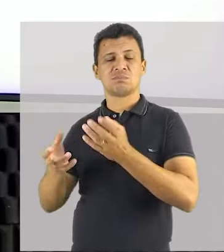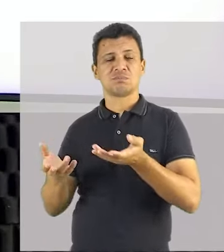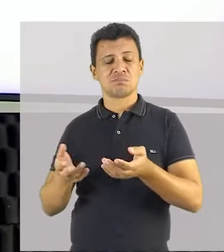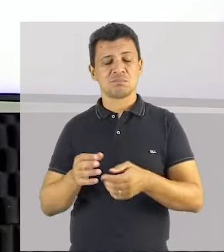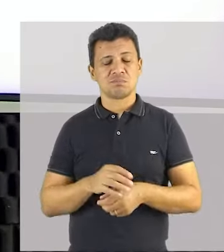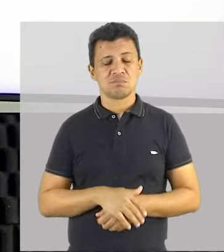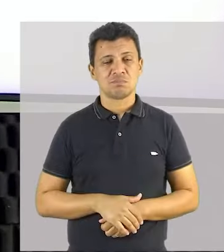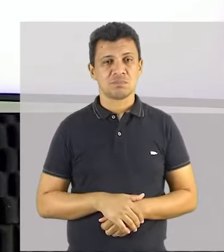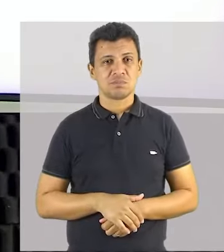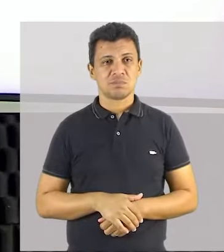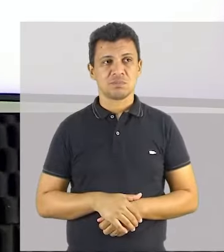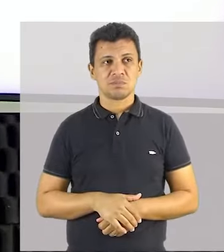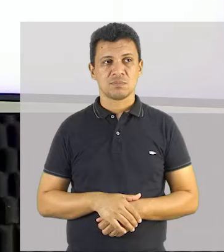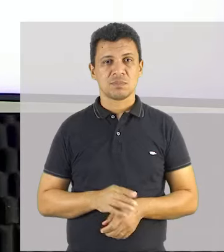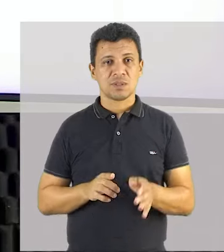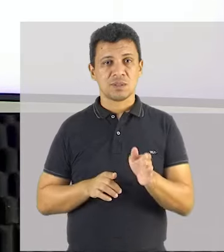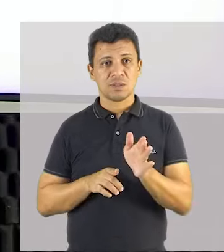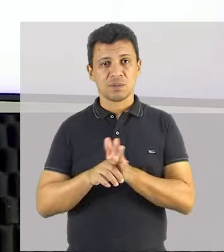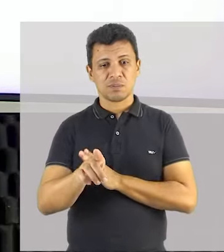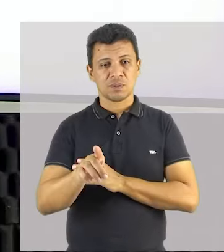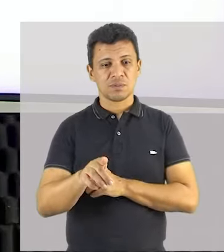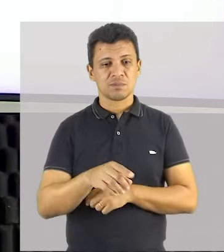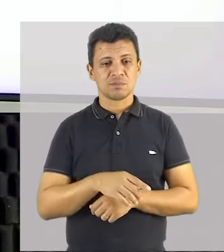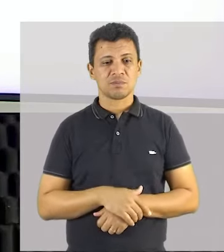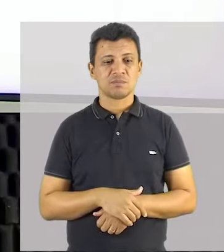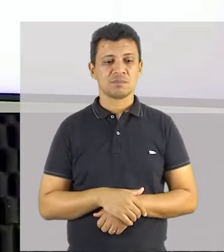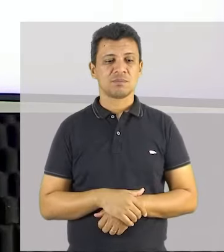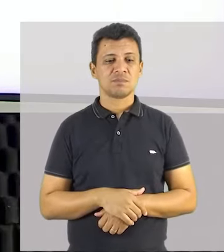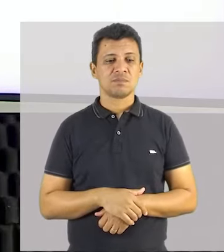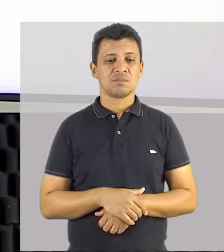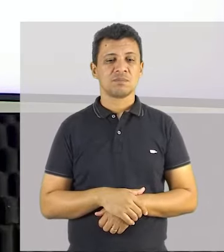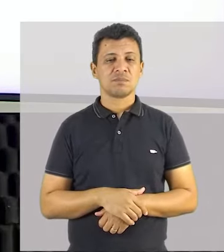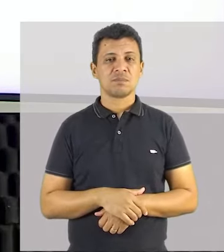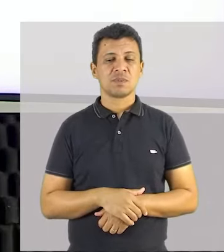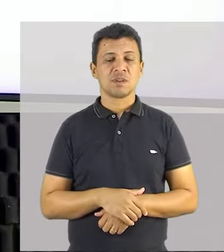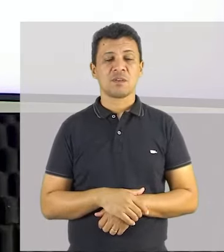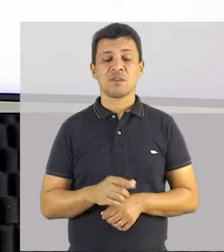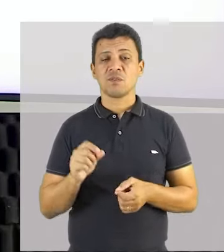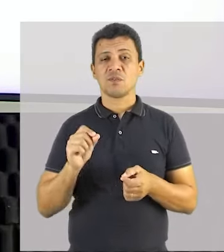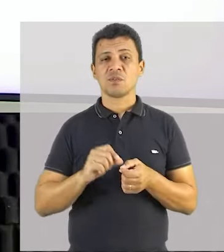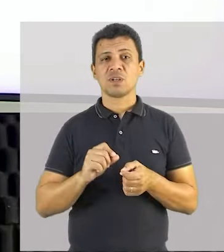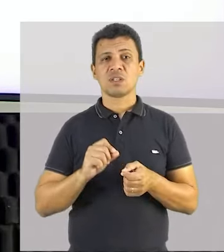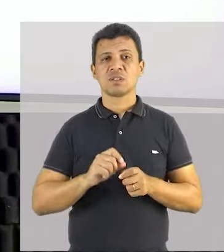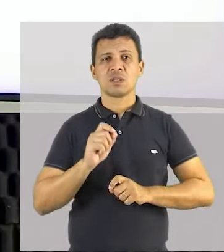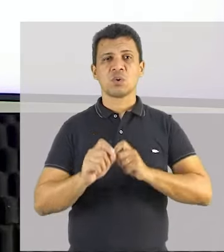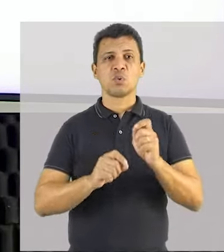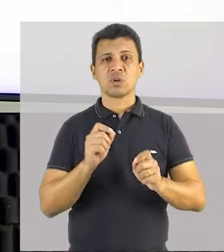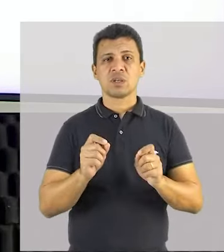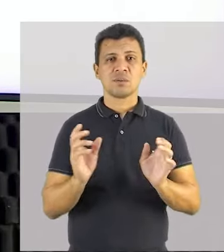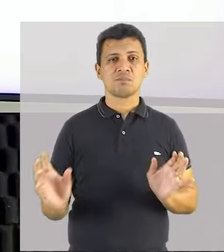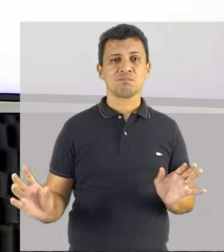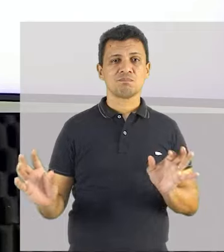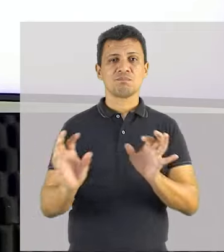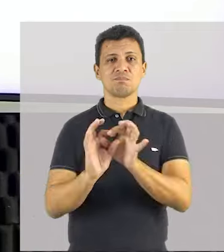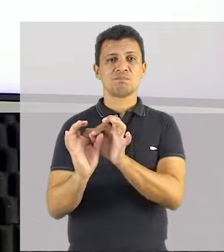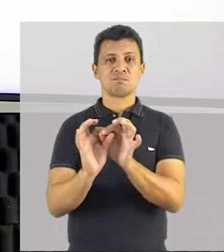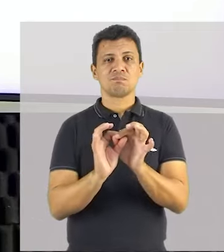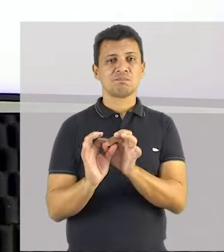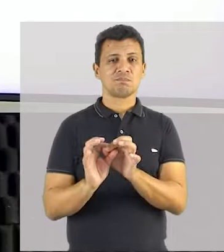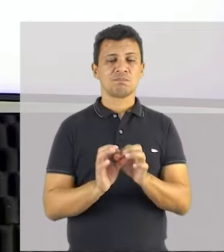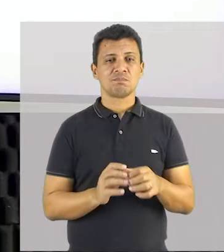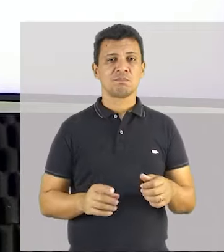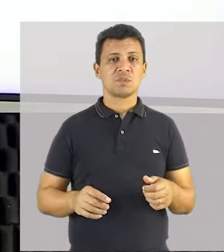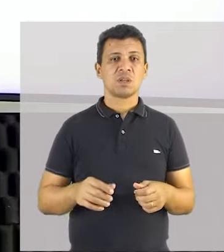eh a a a questão tá pedindo que a gente faça o entrelace dos trê das três